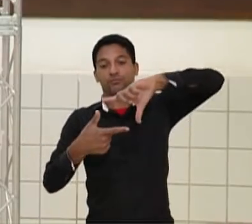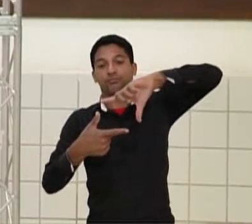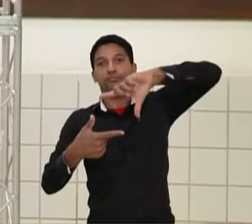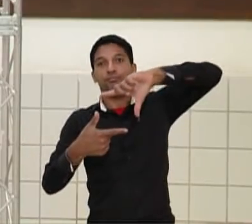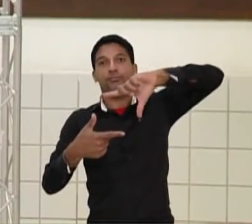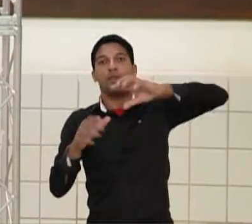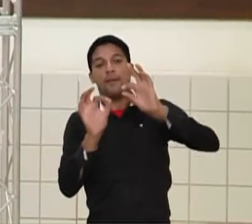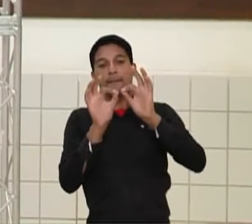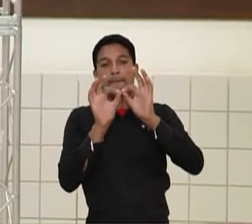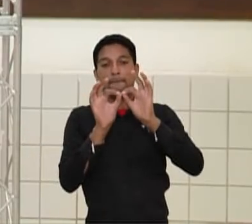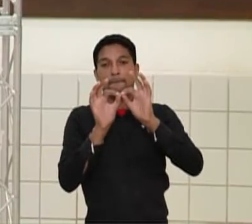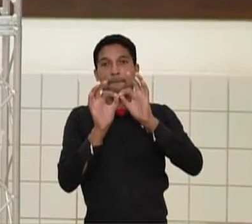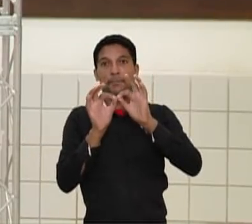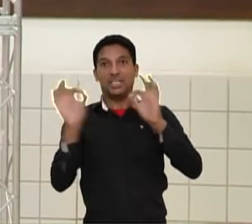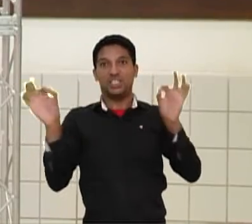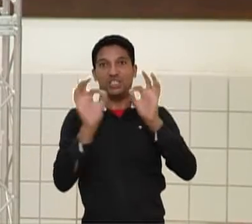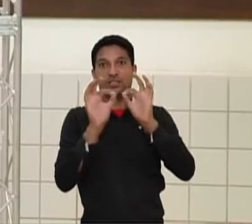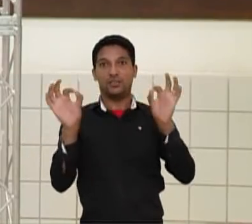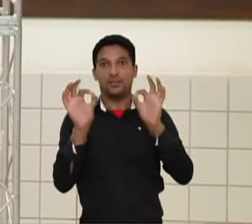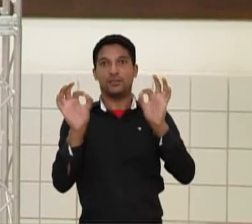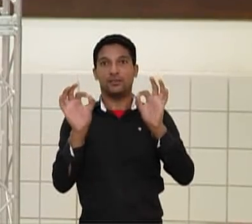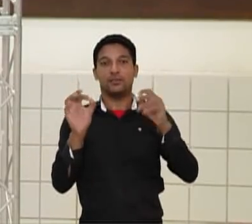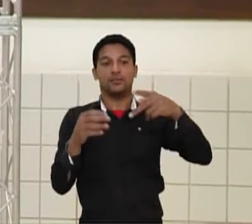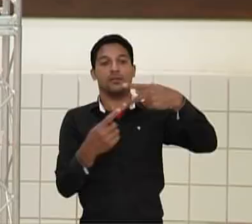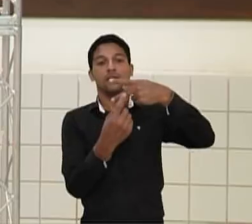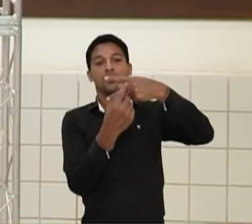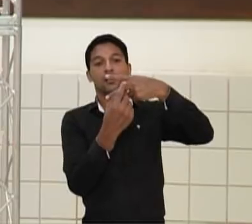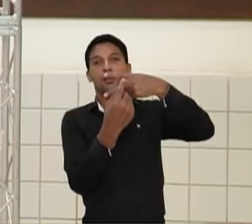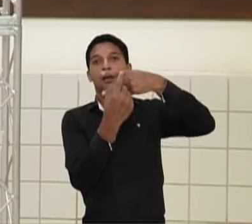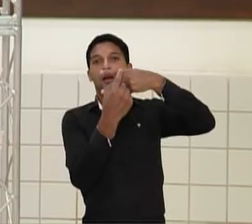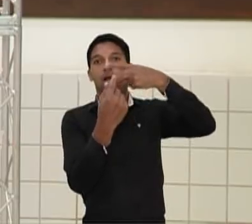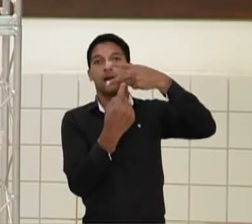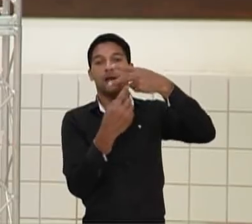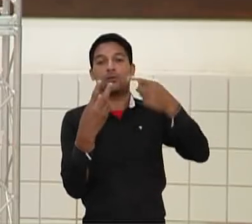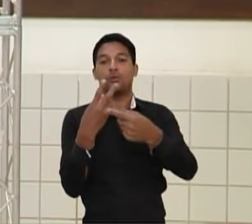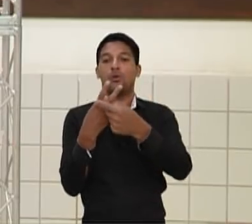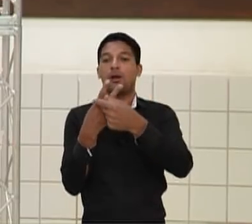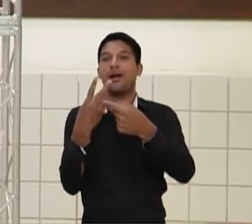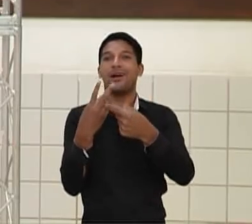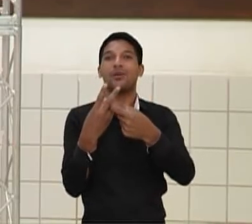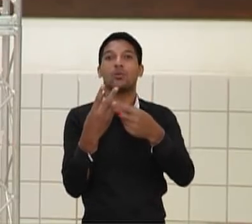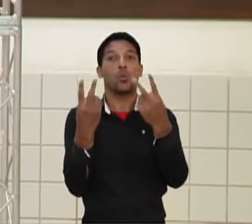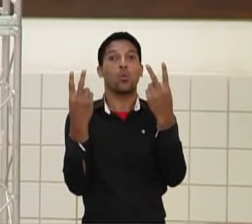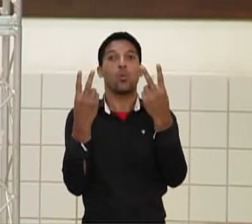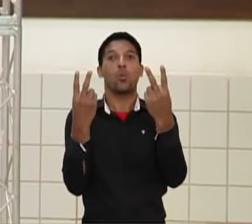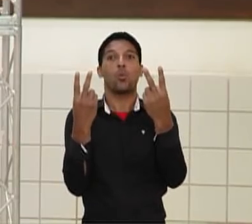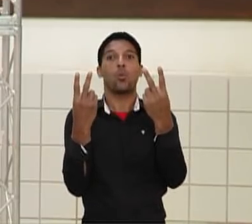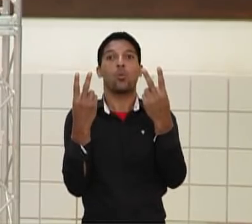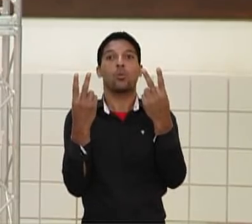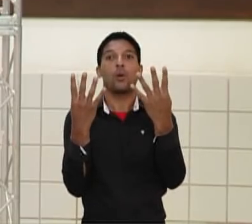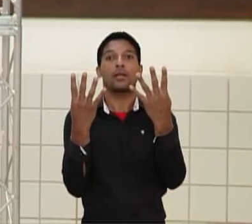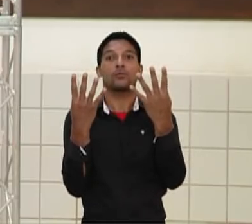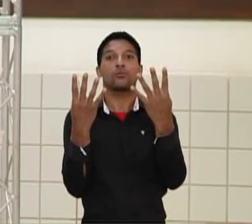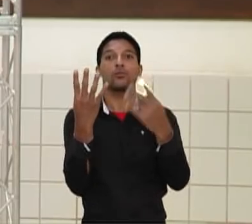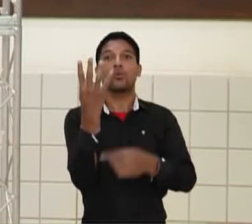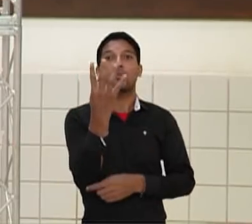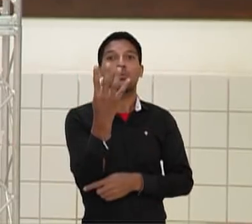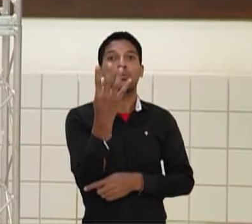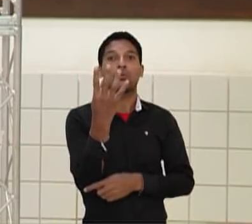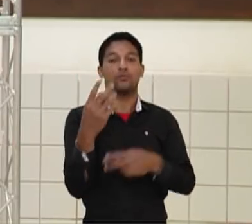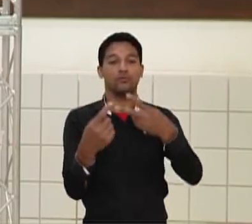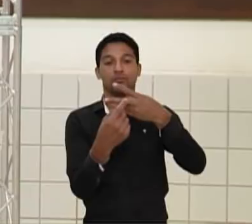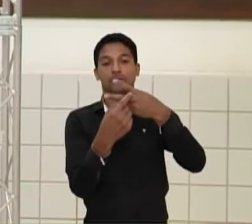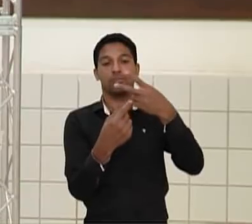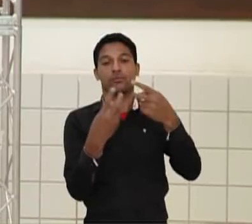isso. Essas propriedades que na aula anterior eu pedi para você anotar no seu caderno são muito importantes e a